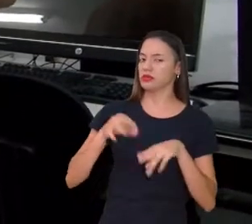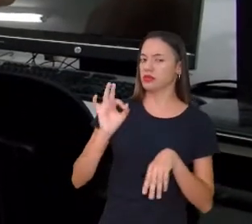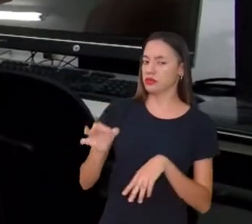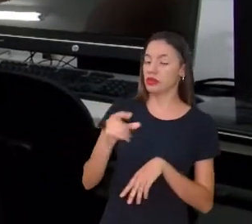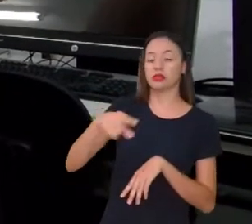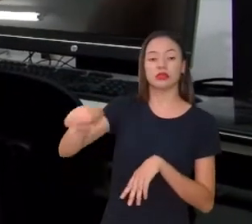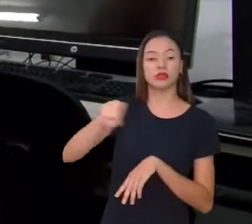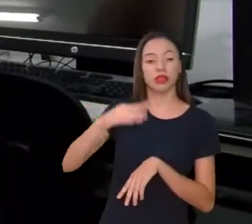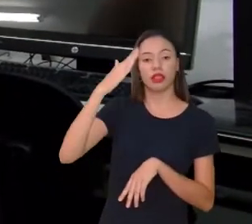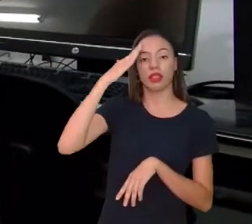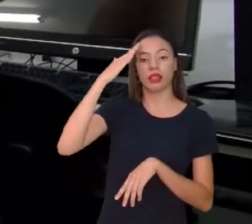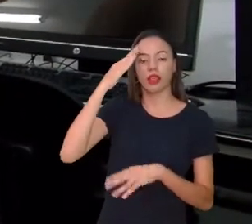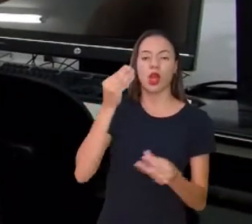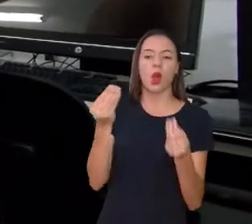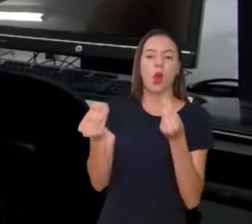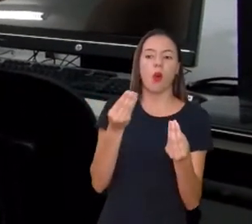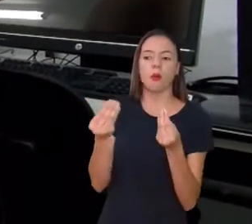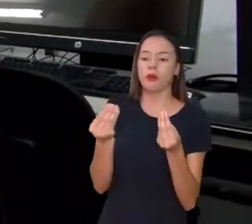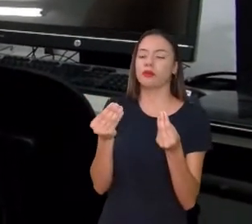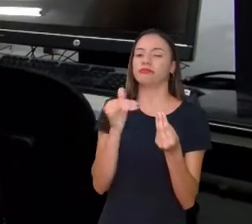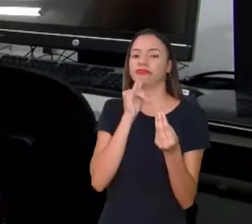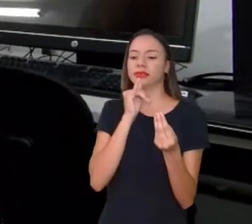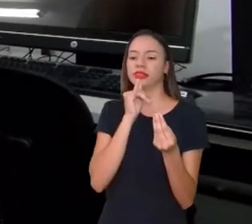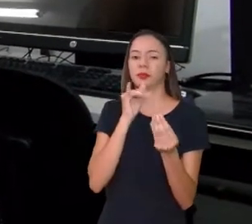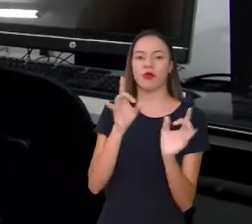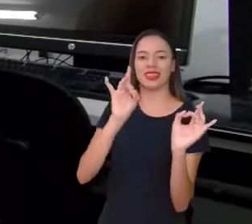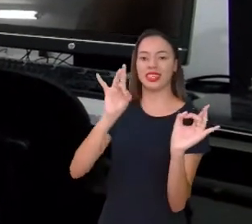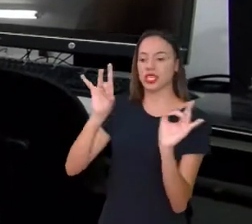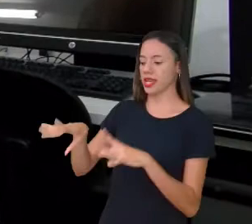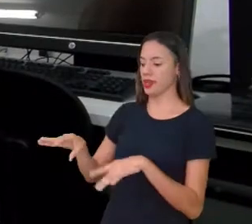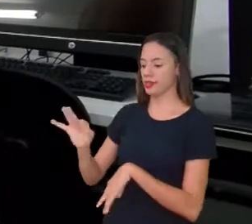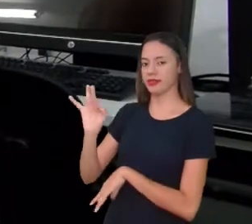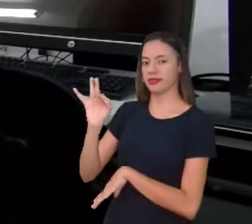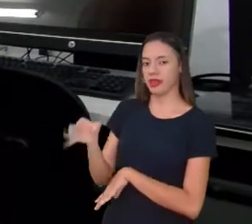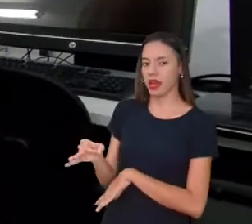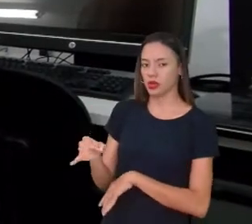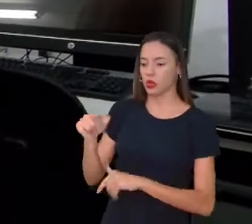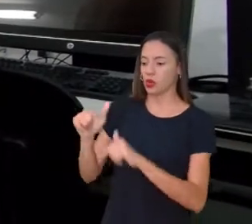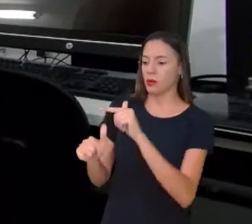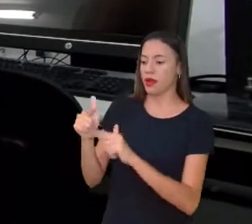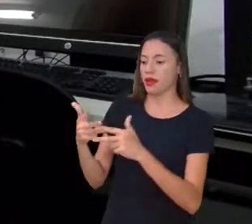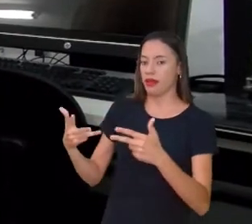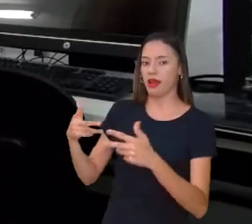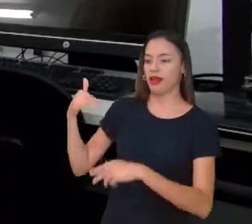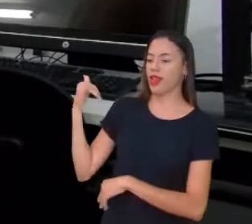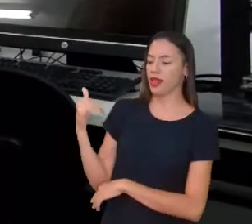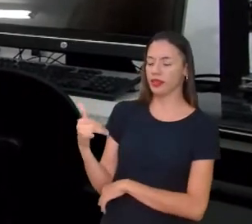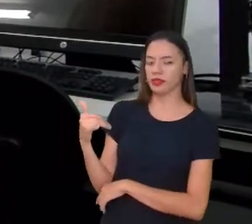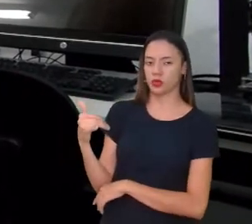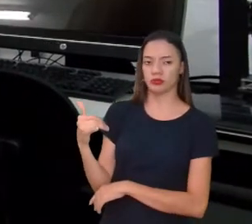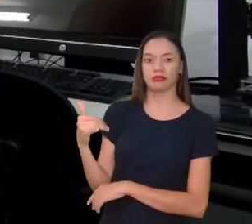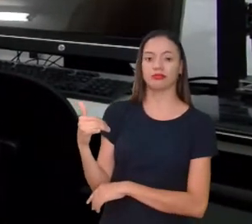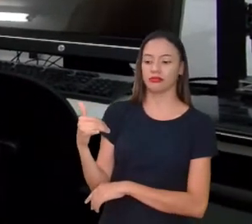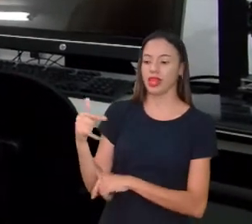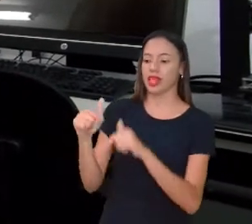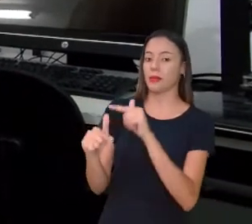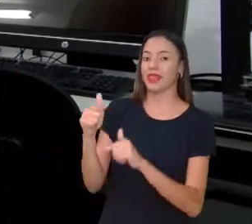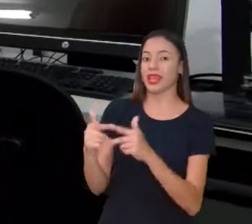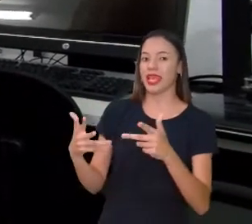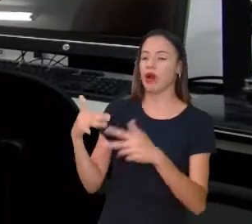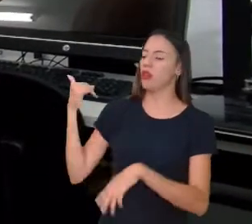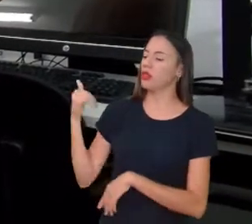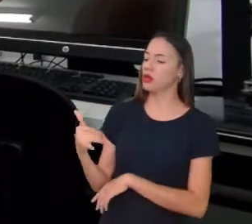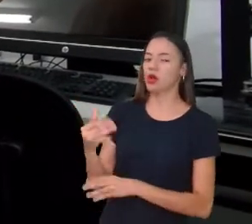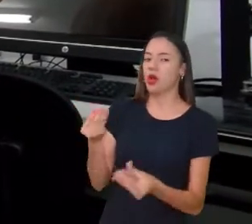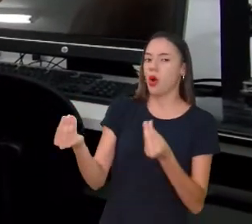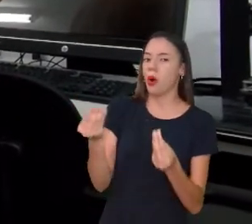hoje como fazer, como a gente faz esse descarte dessas peças eletrônicas, desses equipamentos eletrônicos.